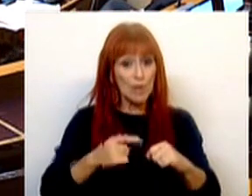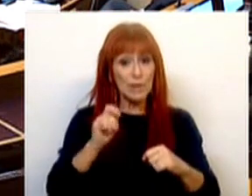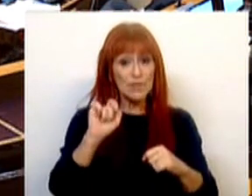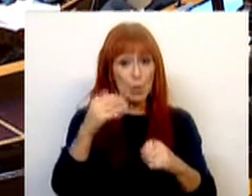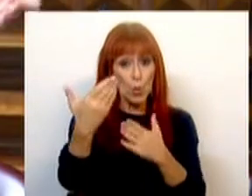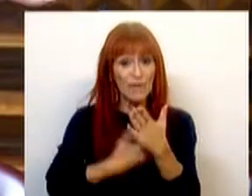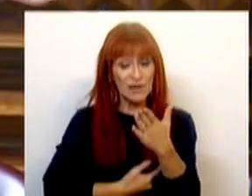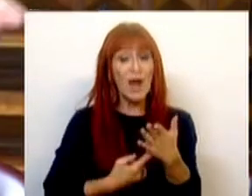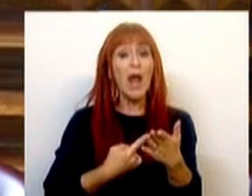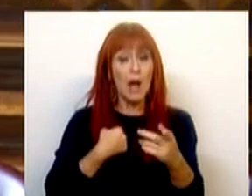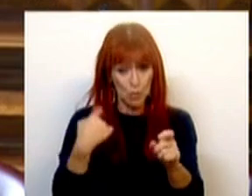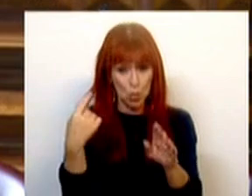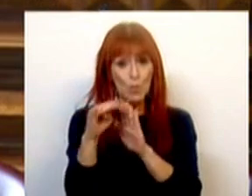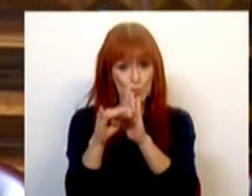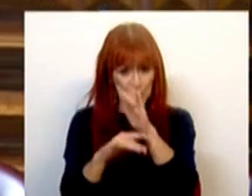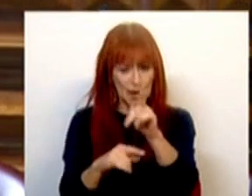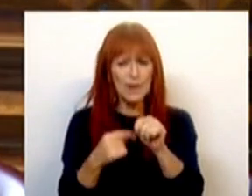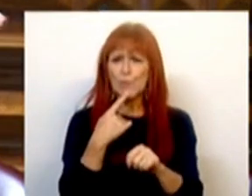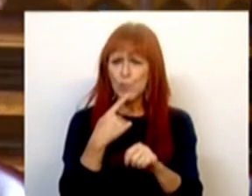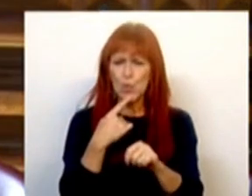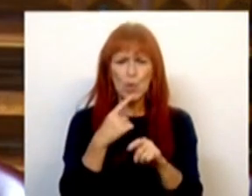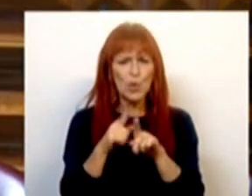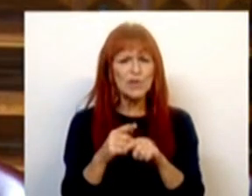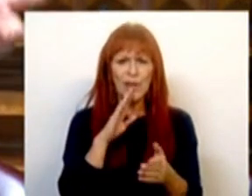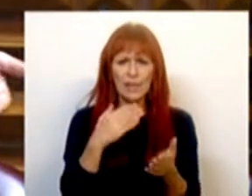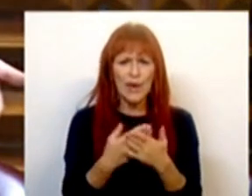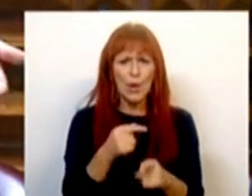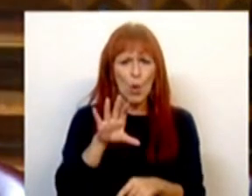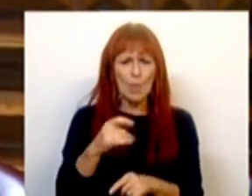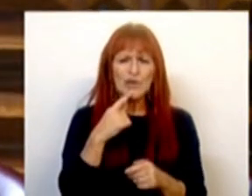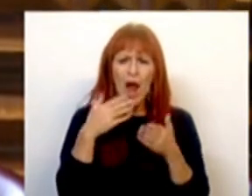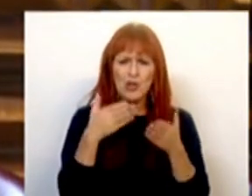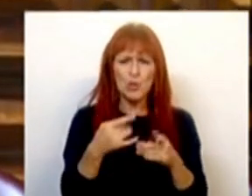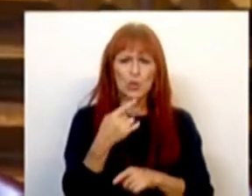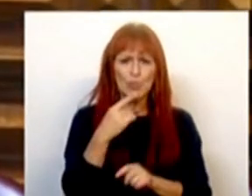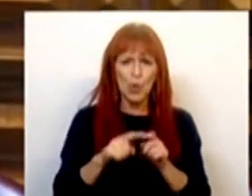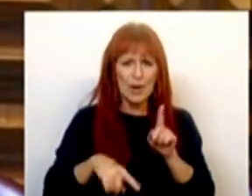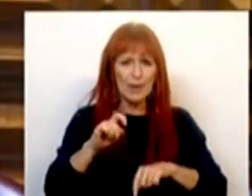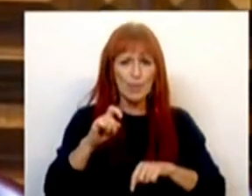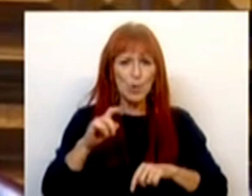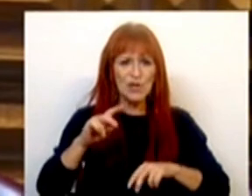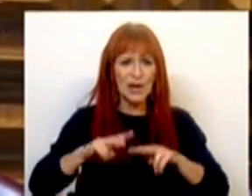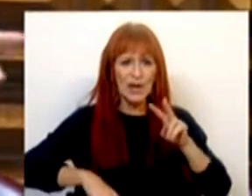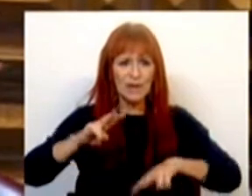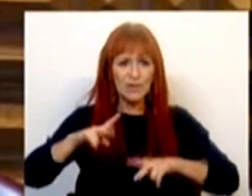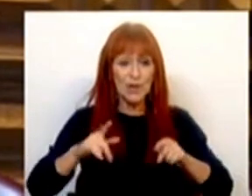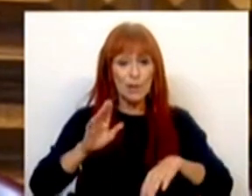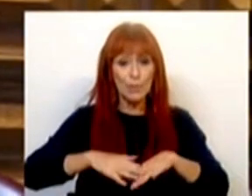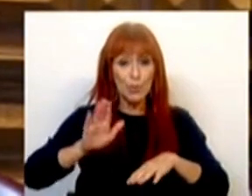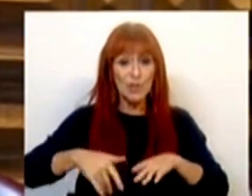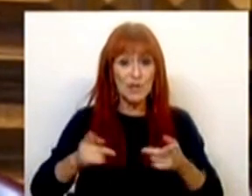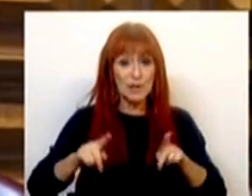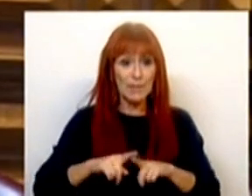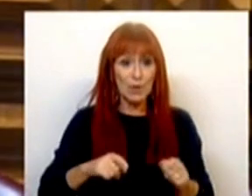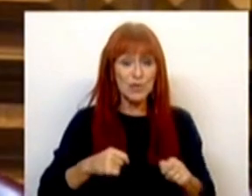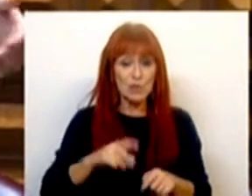é efetivamente um programa que muito veio dar ao nosso país, que muito veio contribuir para a evasão fiscal e, por isso mesmo, também